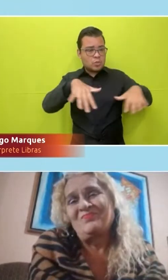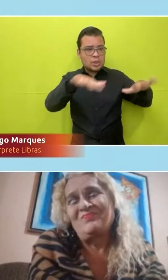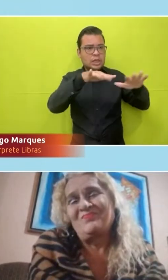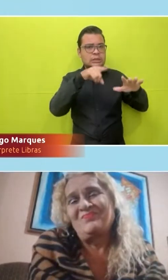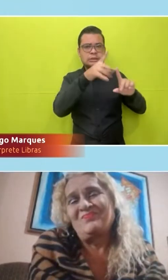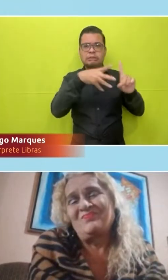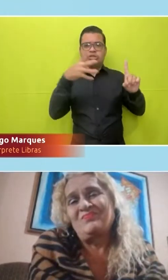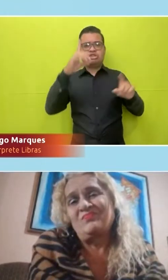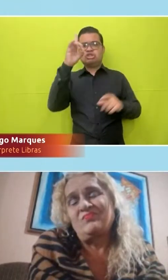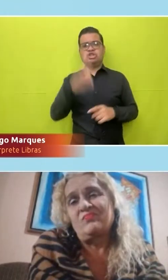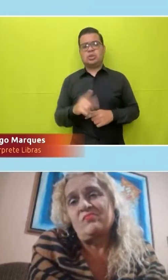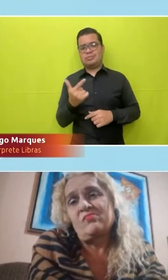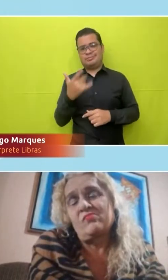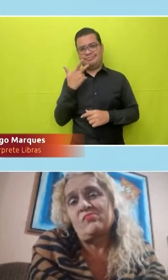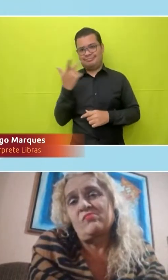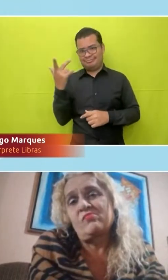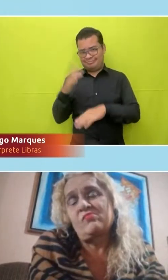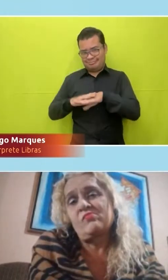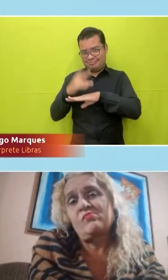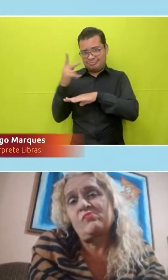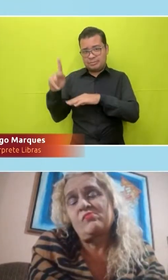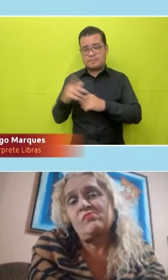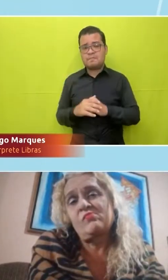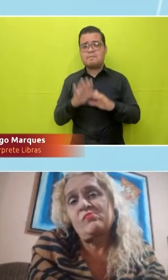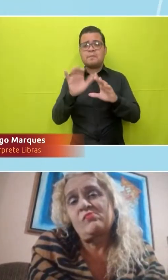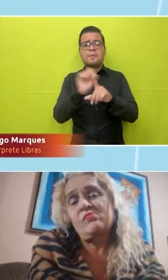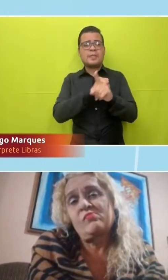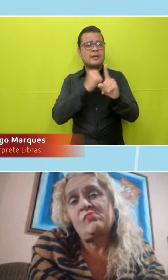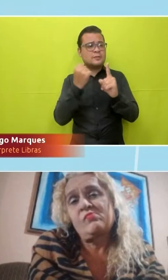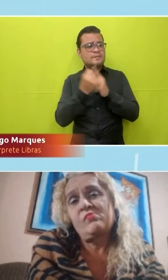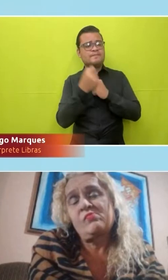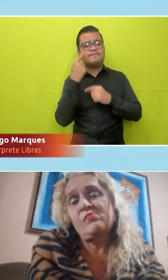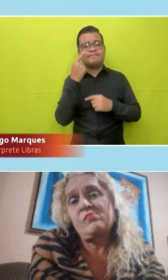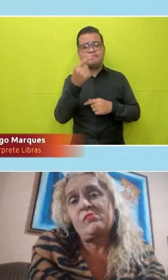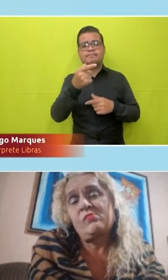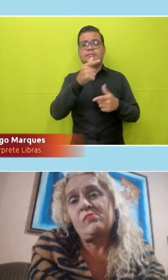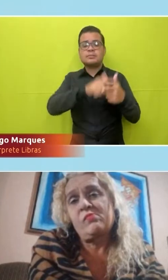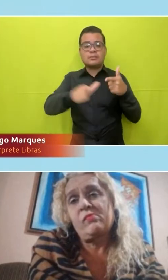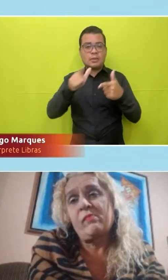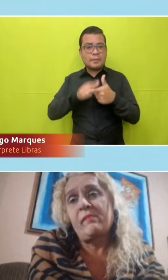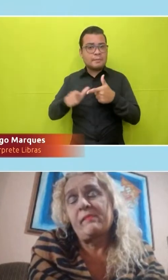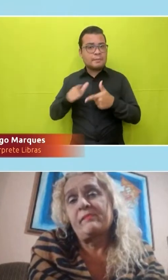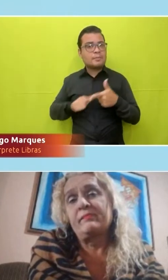como discutir isso nessa sociedade? Que a gente vê cada vez mais as pessoas